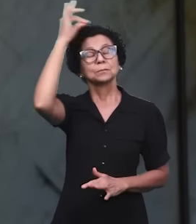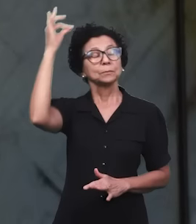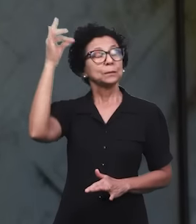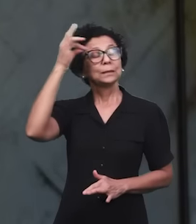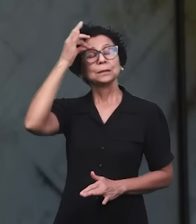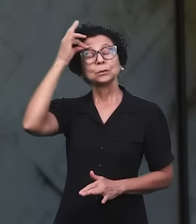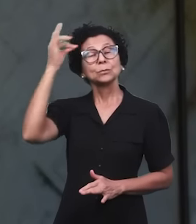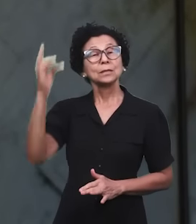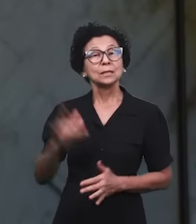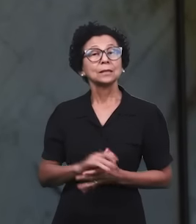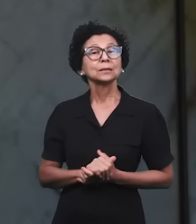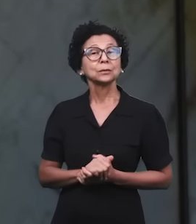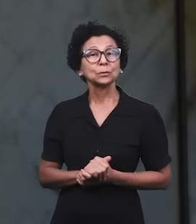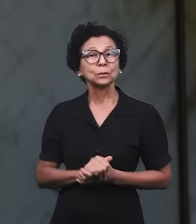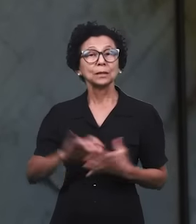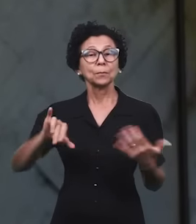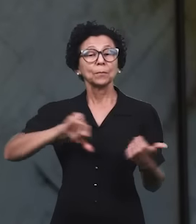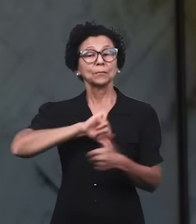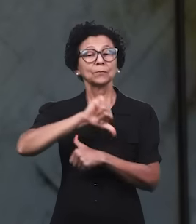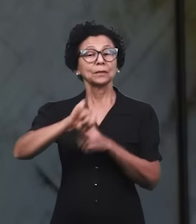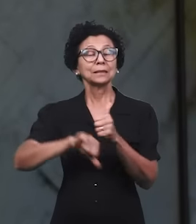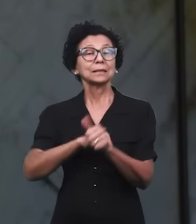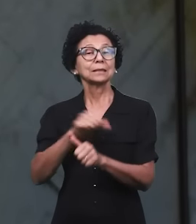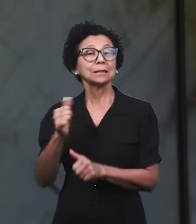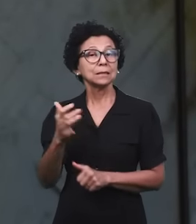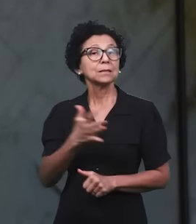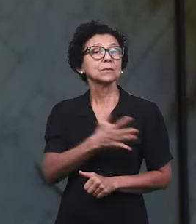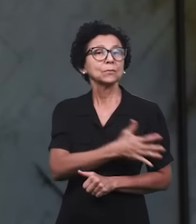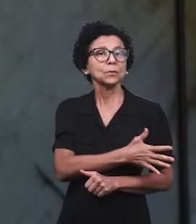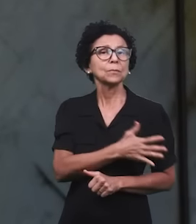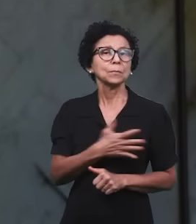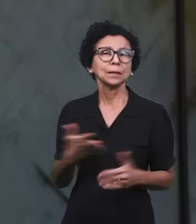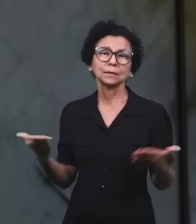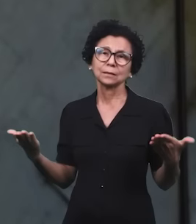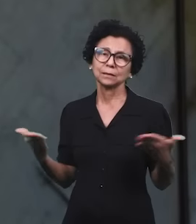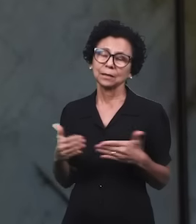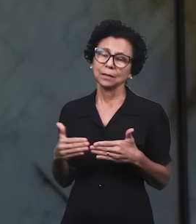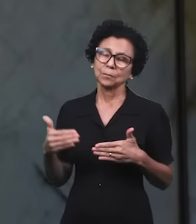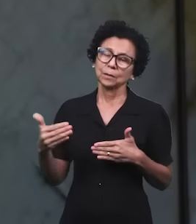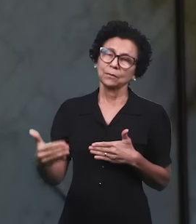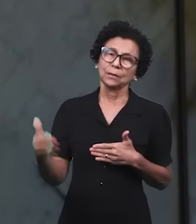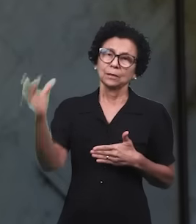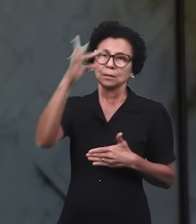do novo nascimento da vida daquele que é dirigido agora